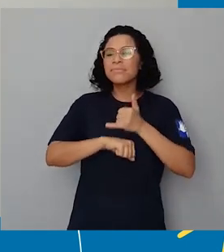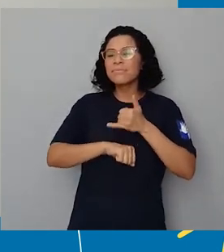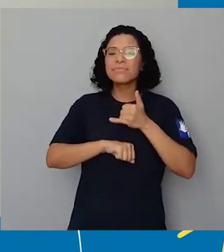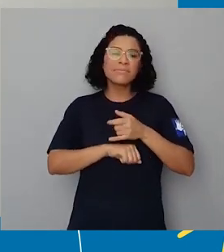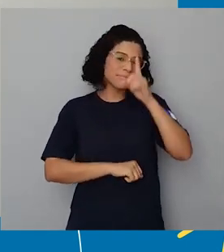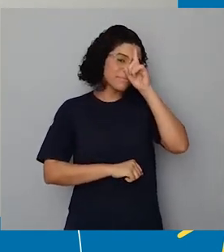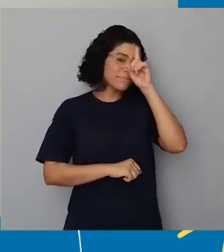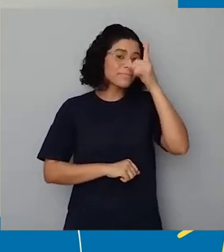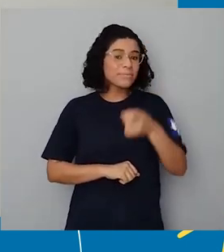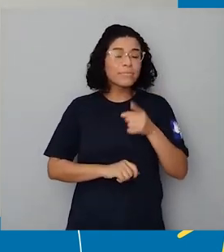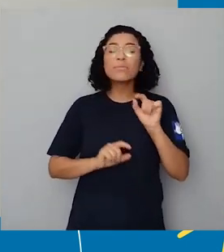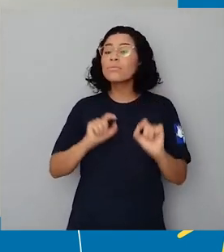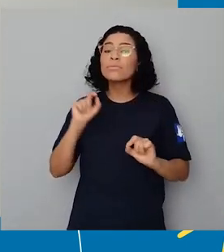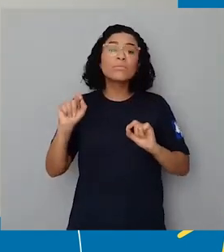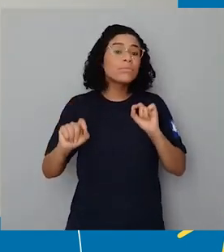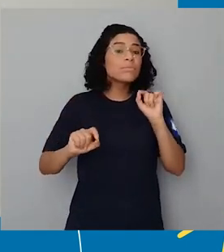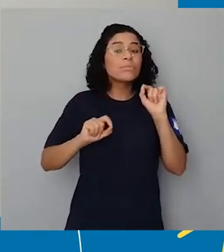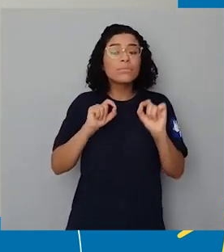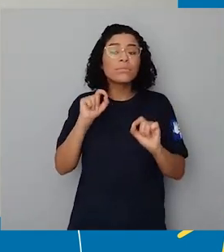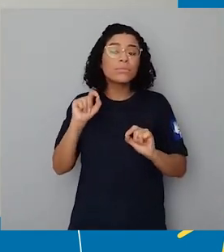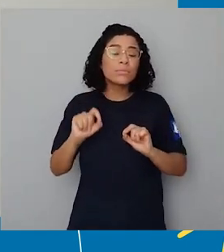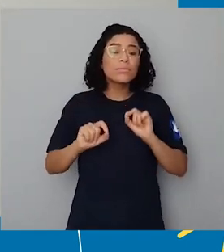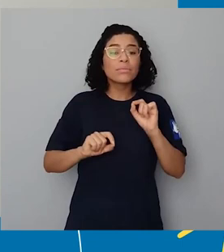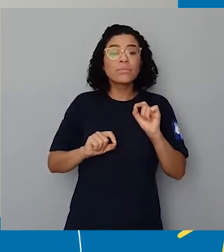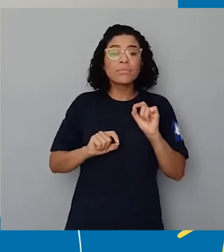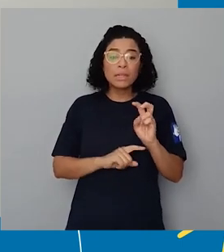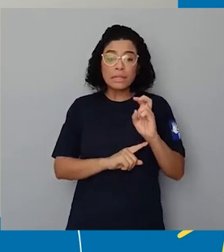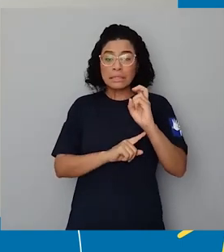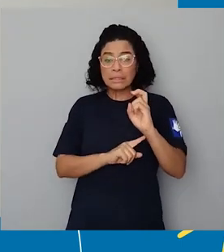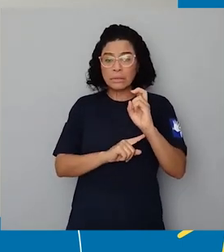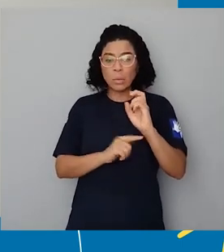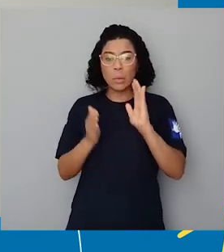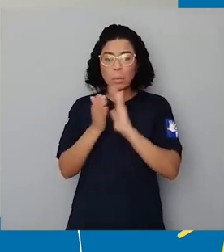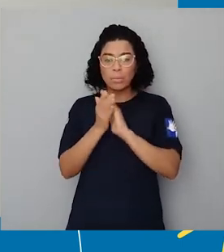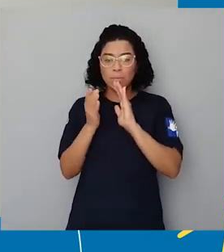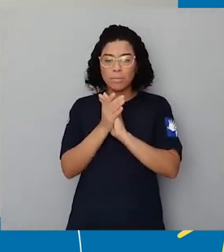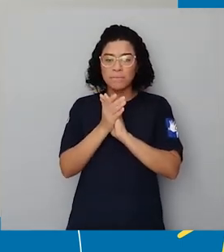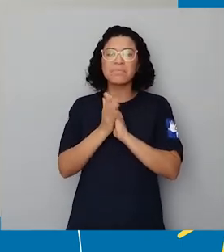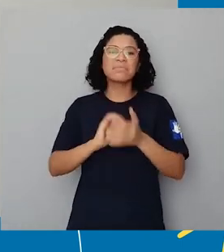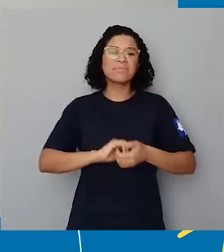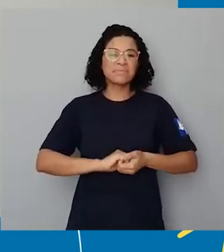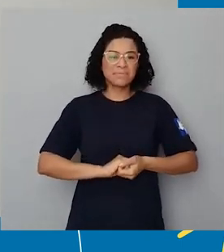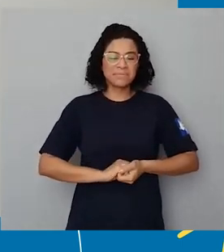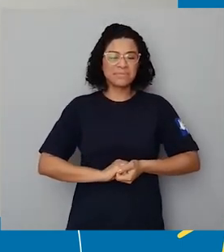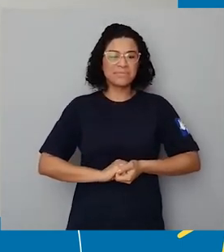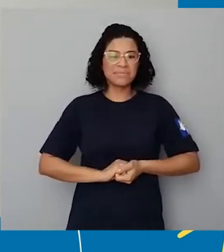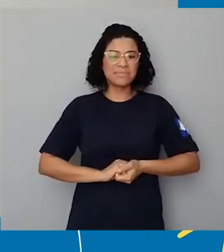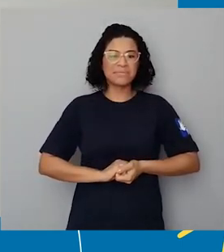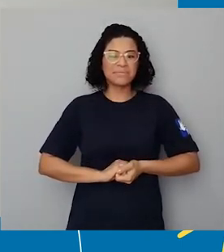Meu mestre mandou fazer o quê? Cinco palminhas bem gostosas.